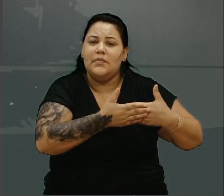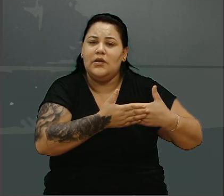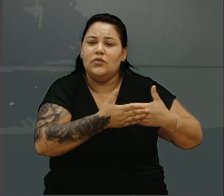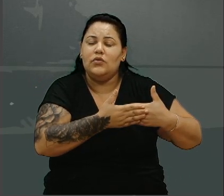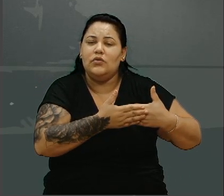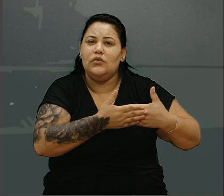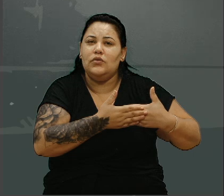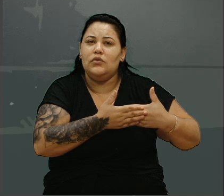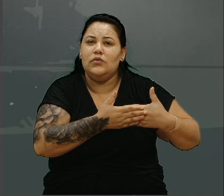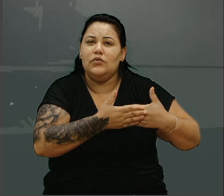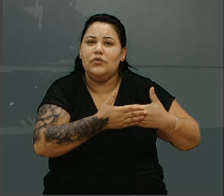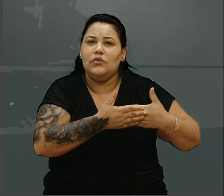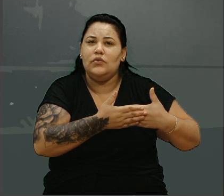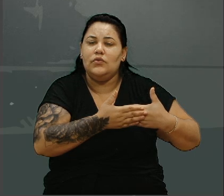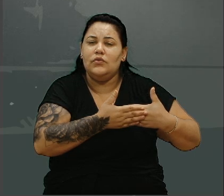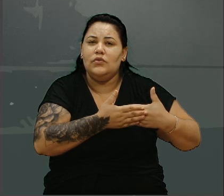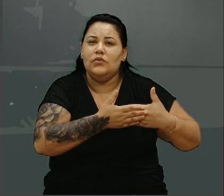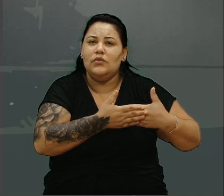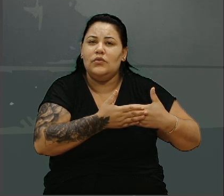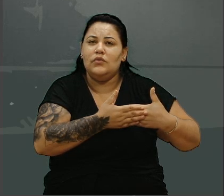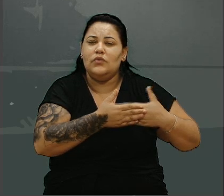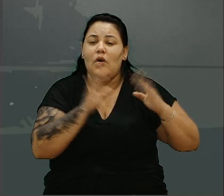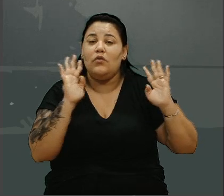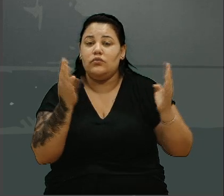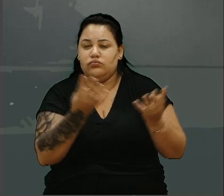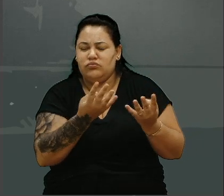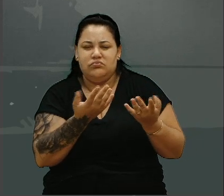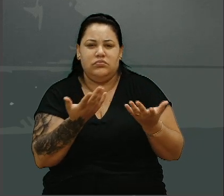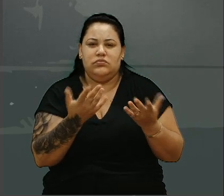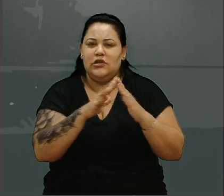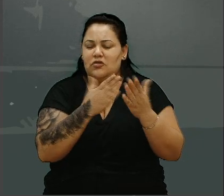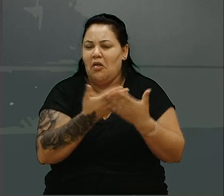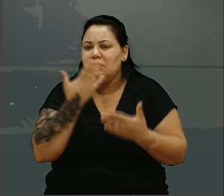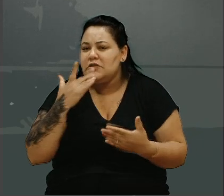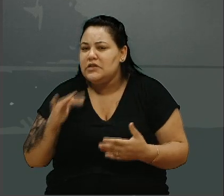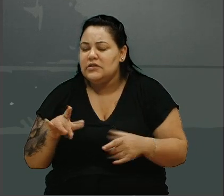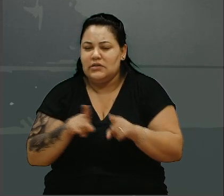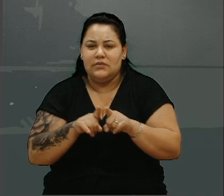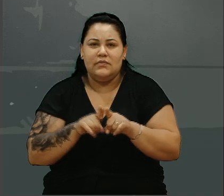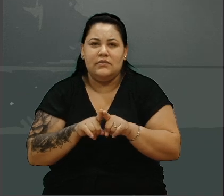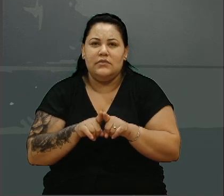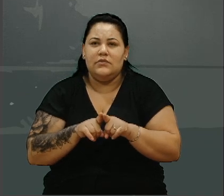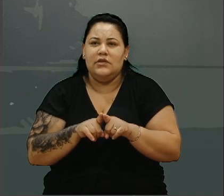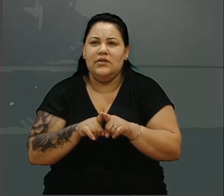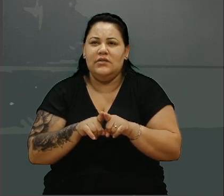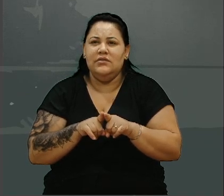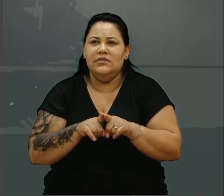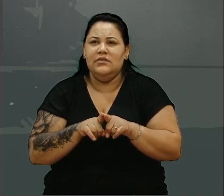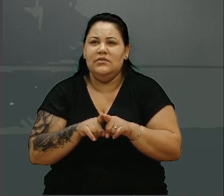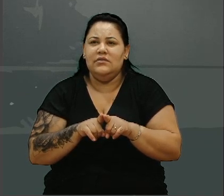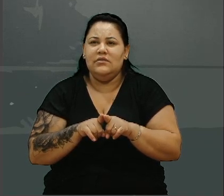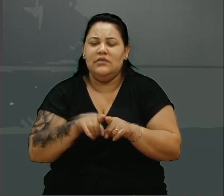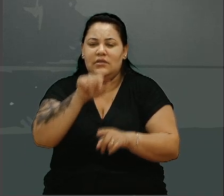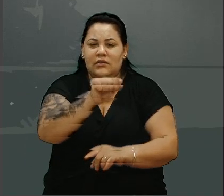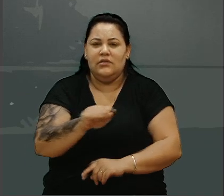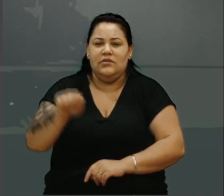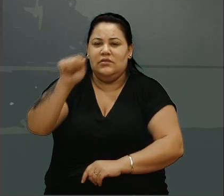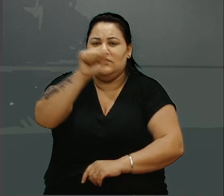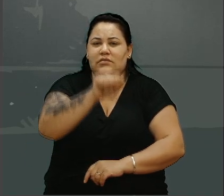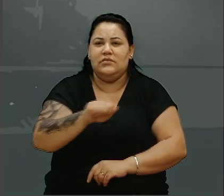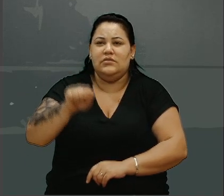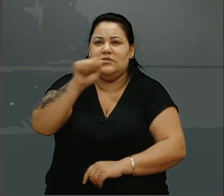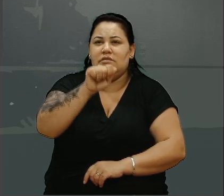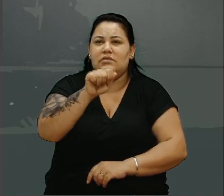circulação da Escola de Educação Infantil, Nova Kercher, Associação